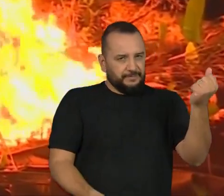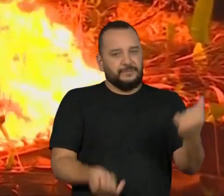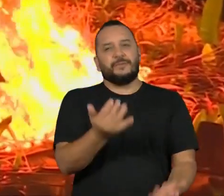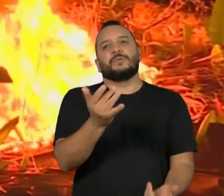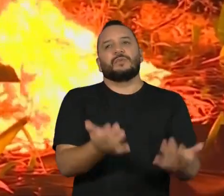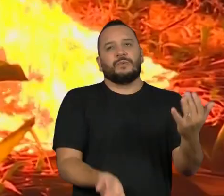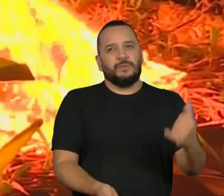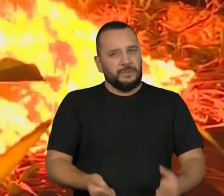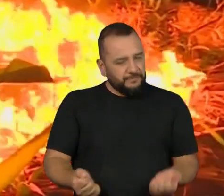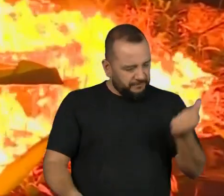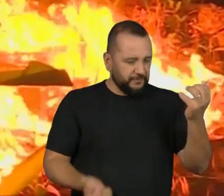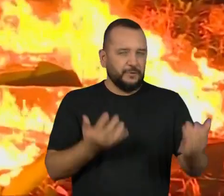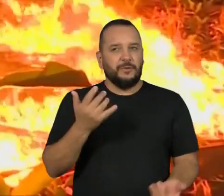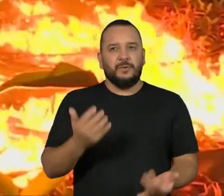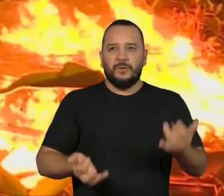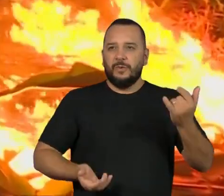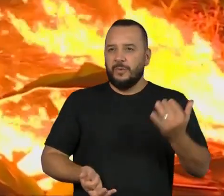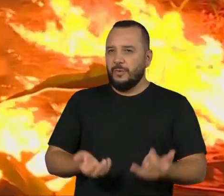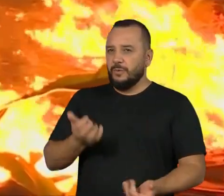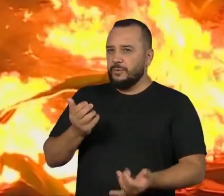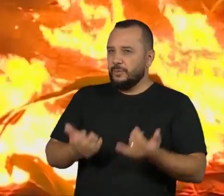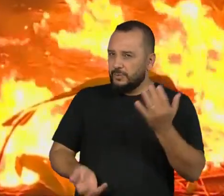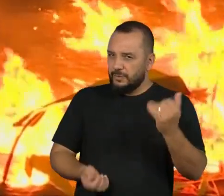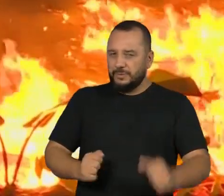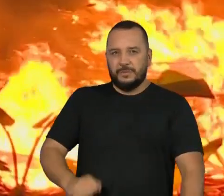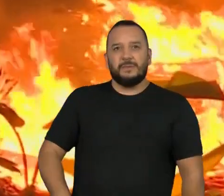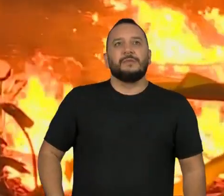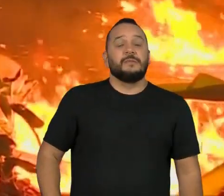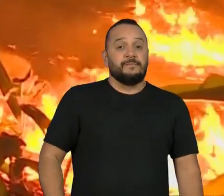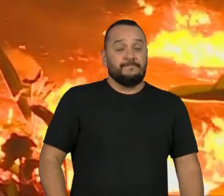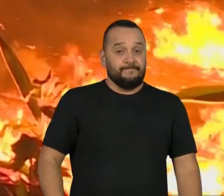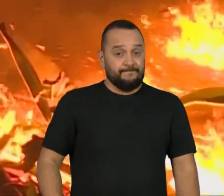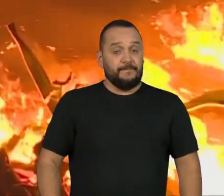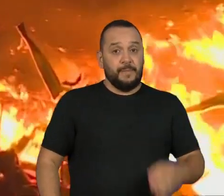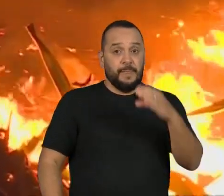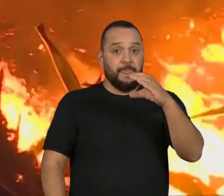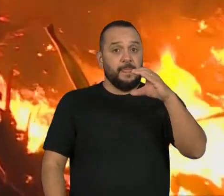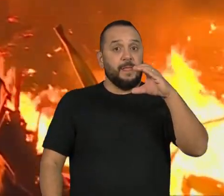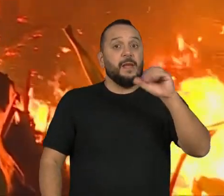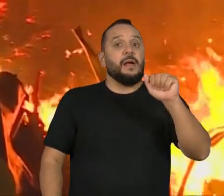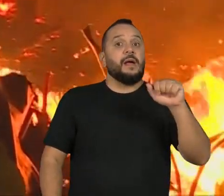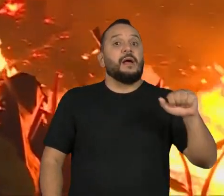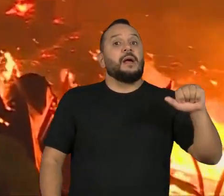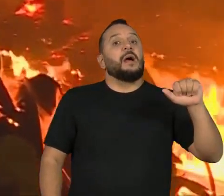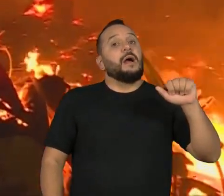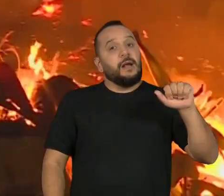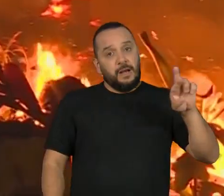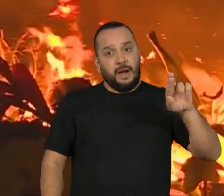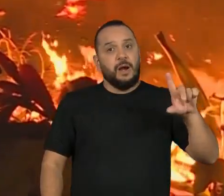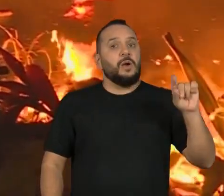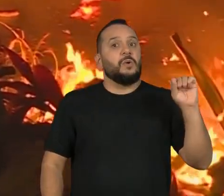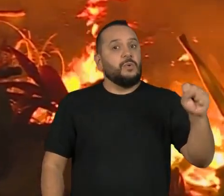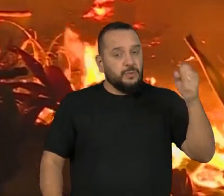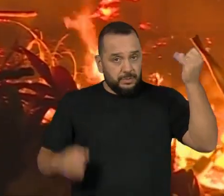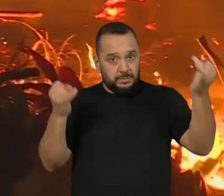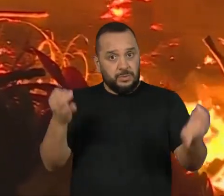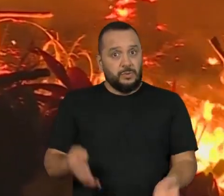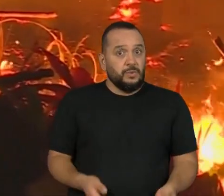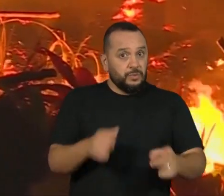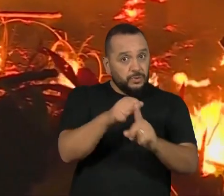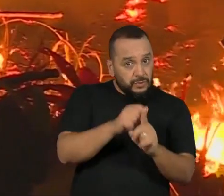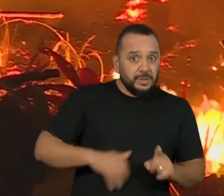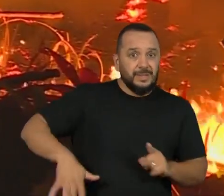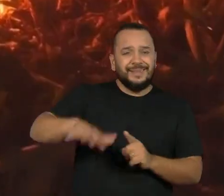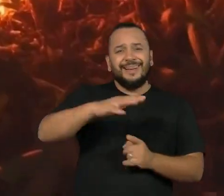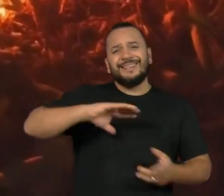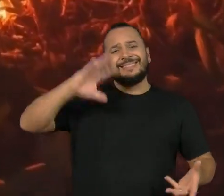é fogo, é fogo. Para Carlos Renaud, é fundamental que toda a sociedade entenda a importância